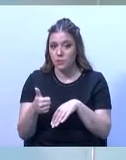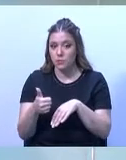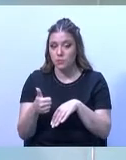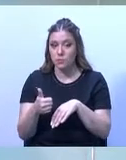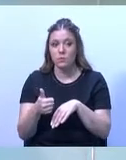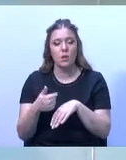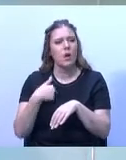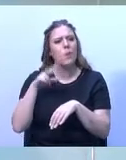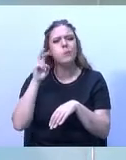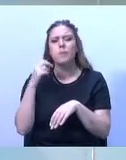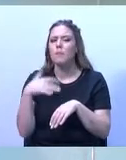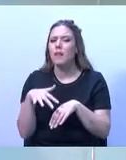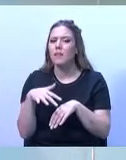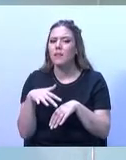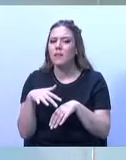Eu estou a ouvir um bocadinho mal.